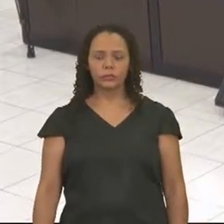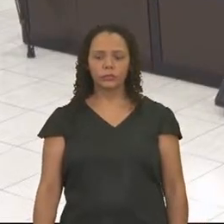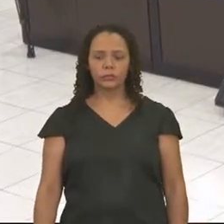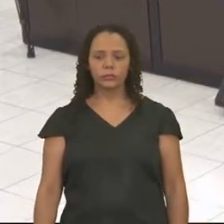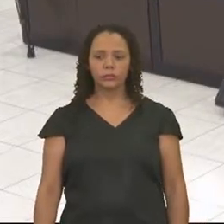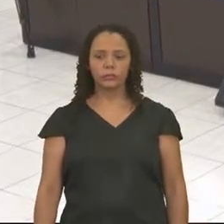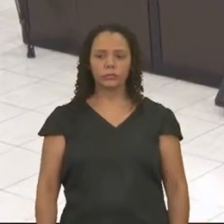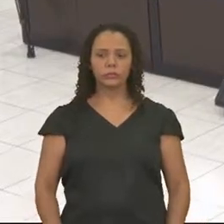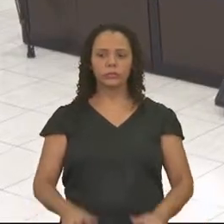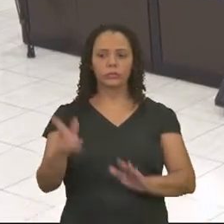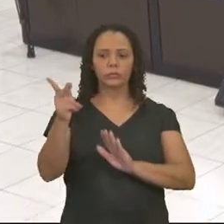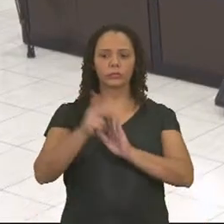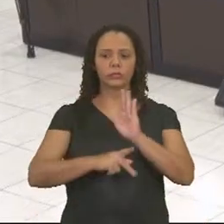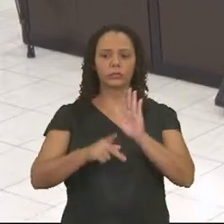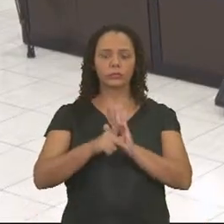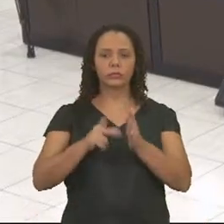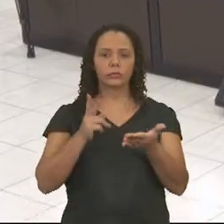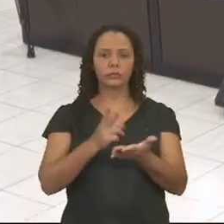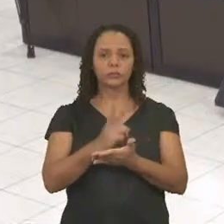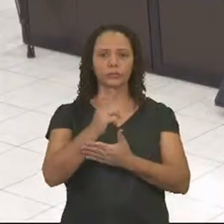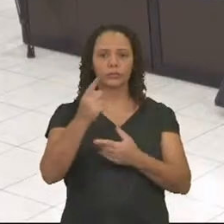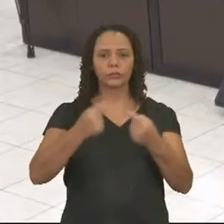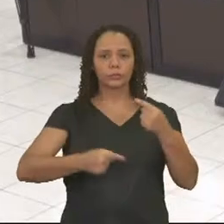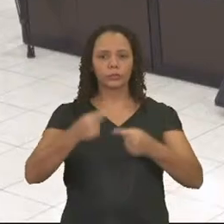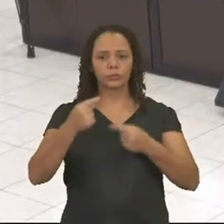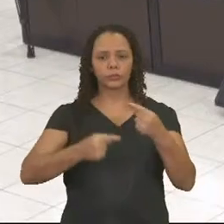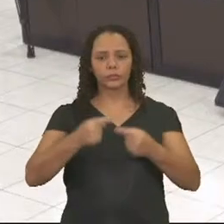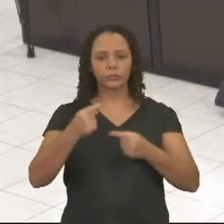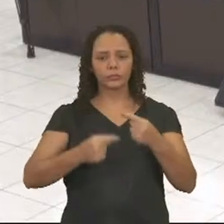O projeto continua em discussão.